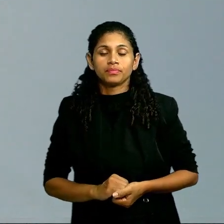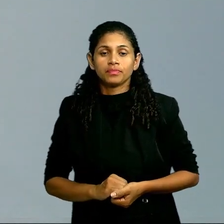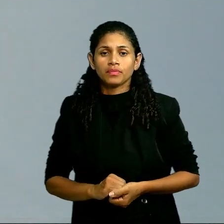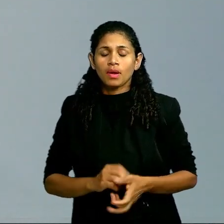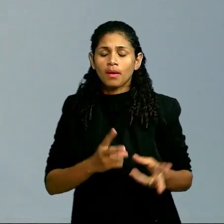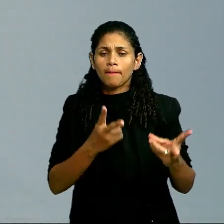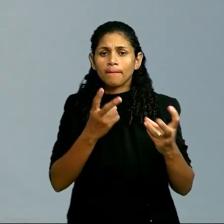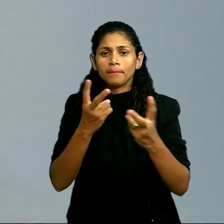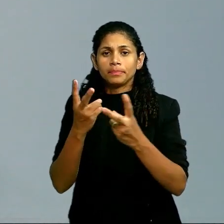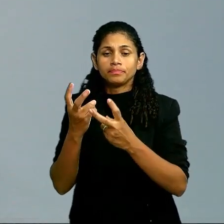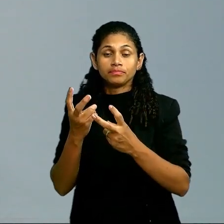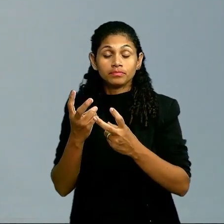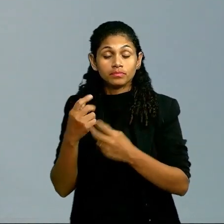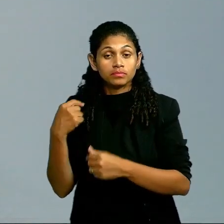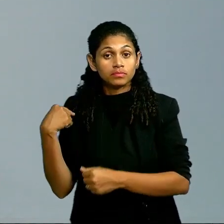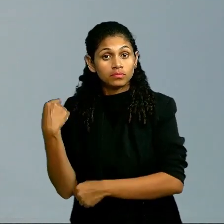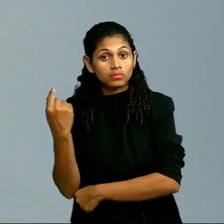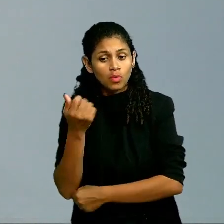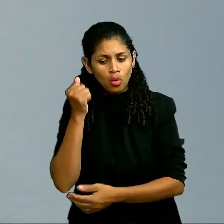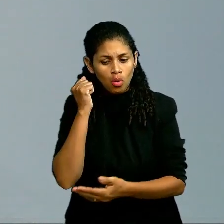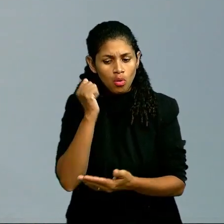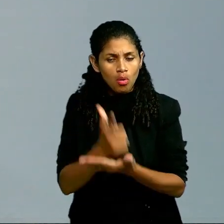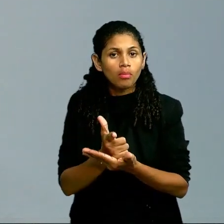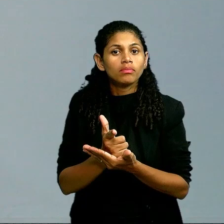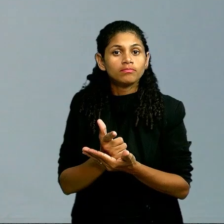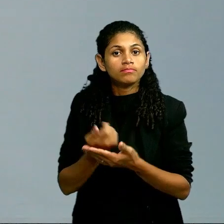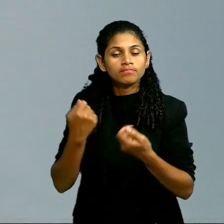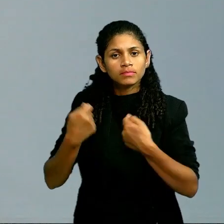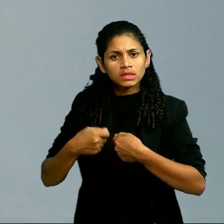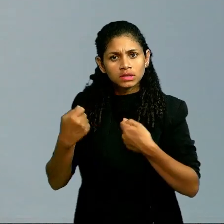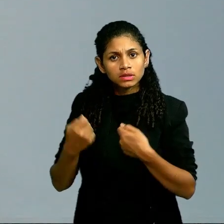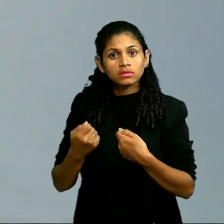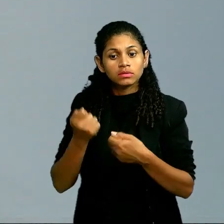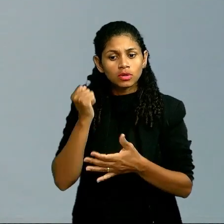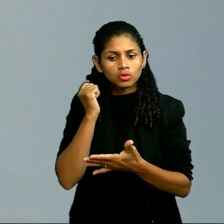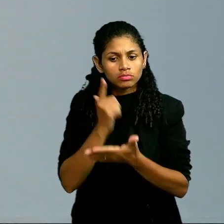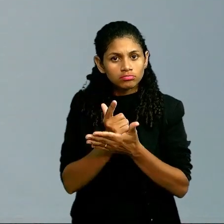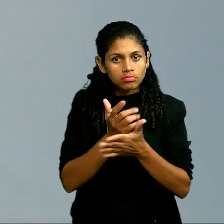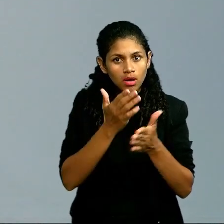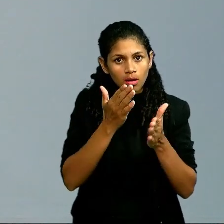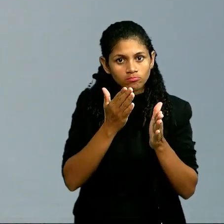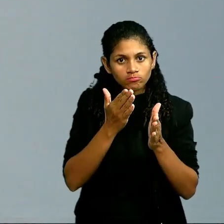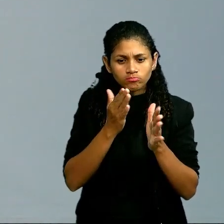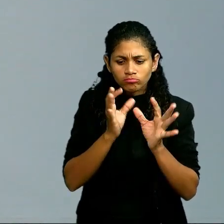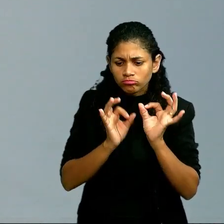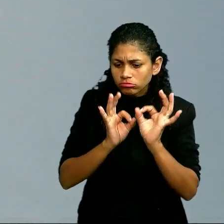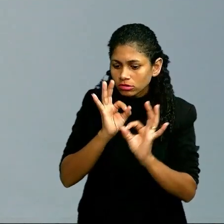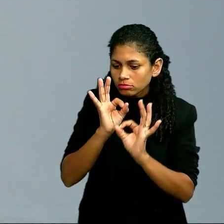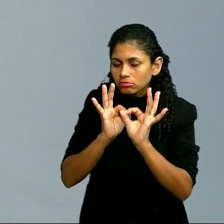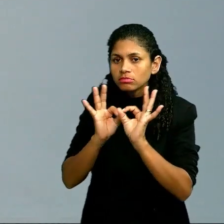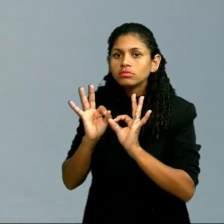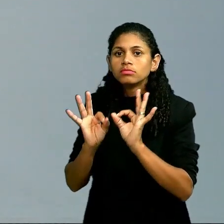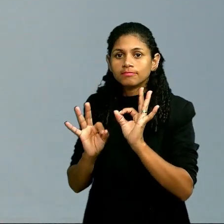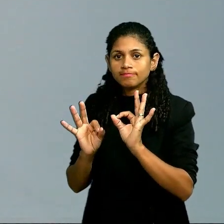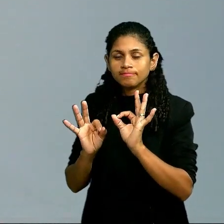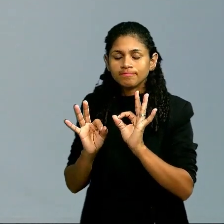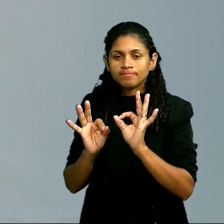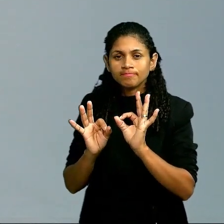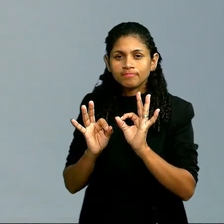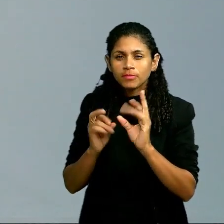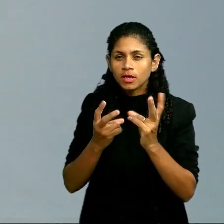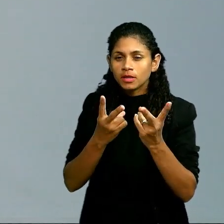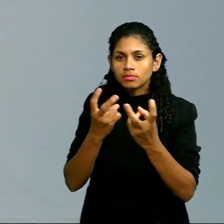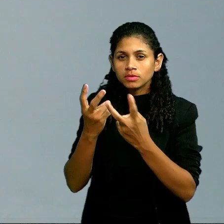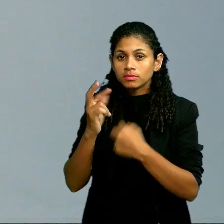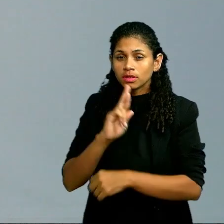Observe que quando a gente vai comprar essas coisas, a gente tem que comprar bem detalhado. Mas observe que a resposta é